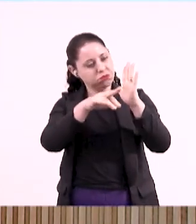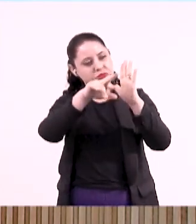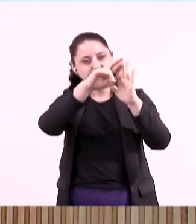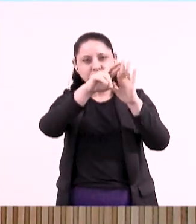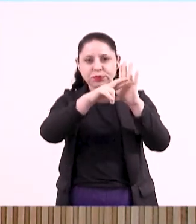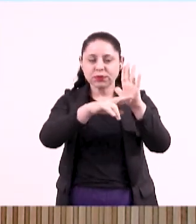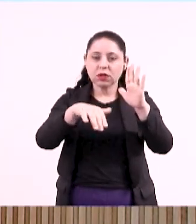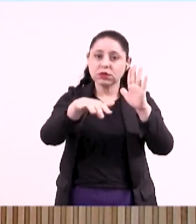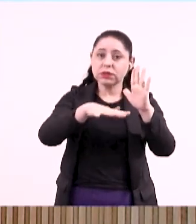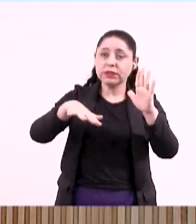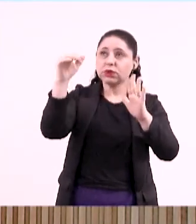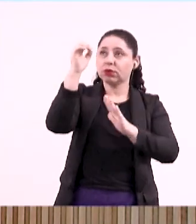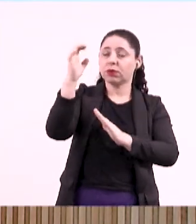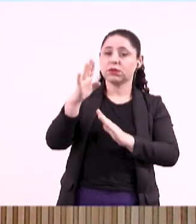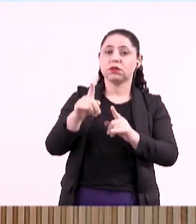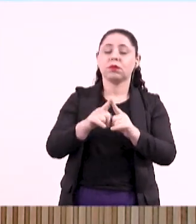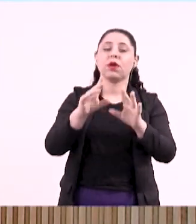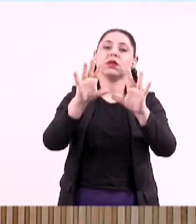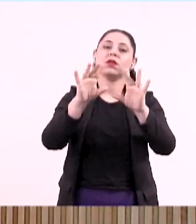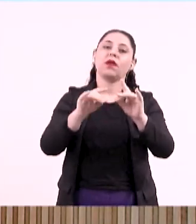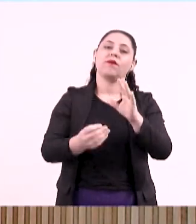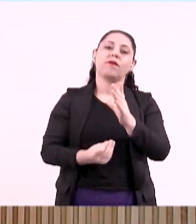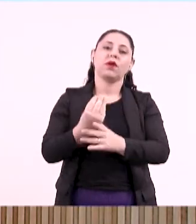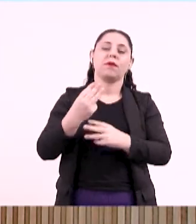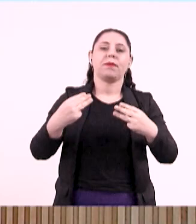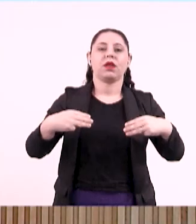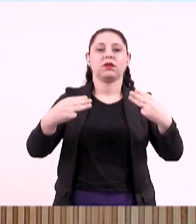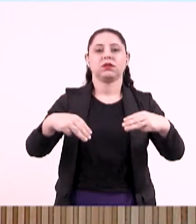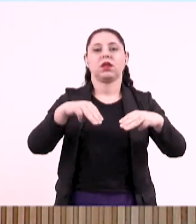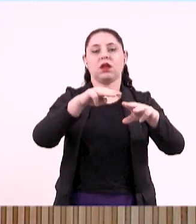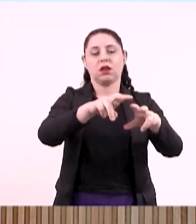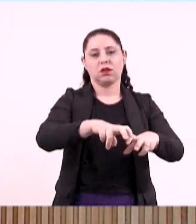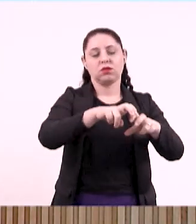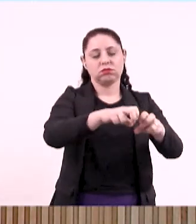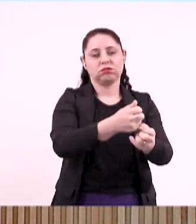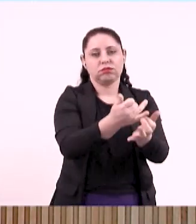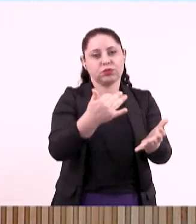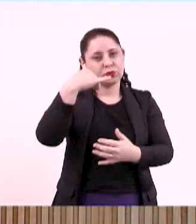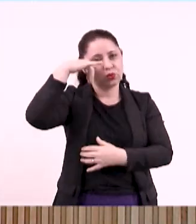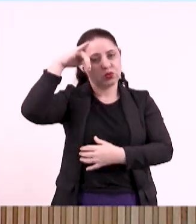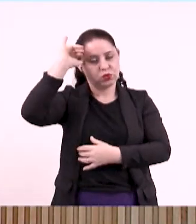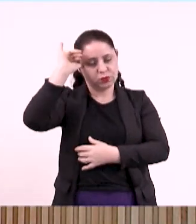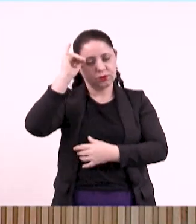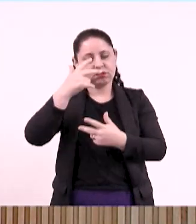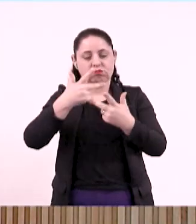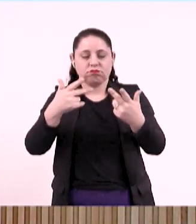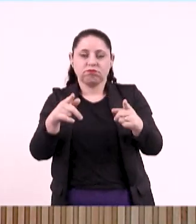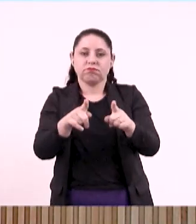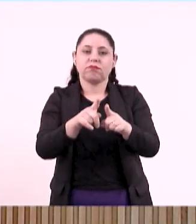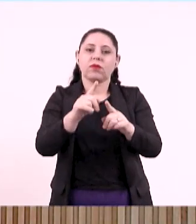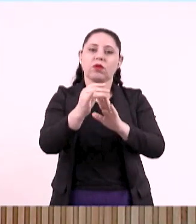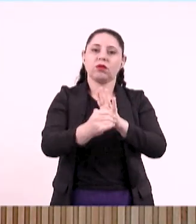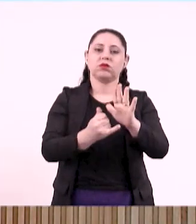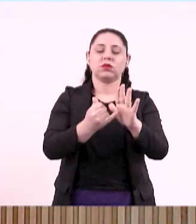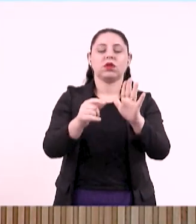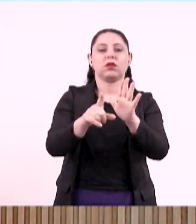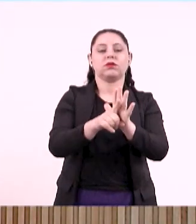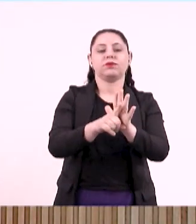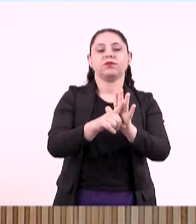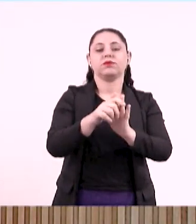válidos em todo o território nacional, estabelecidos pelo Ministério da Agricultura, Pecuária e Abastecimento. Esse, então, é o projeto de lei de